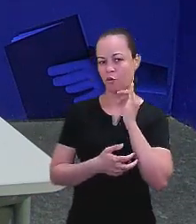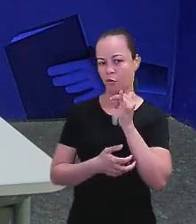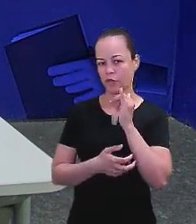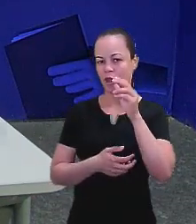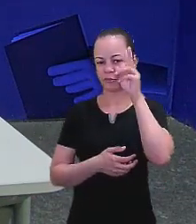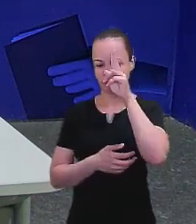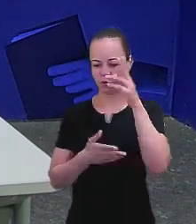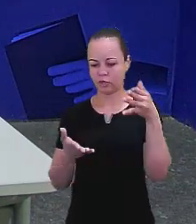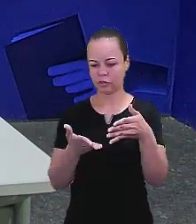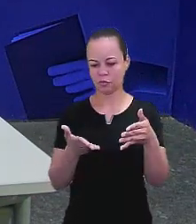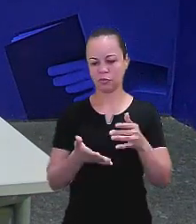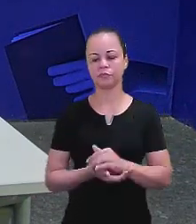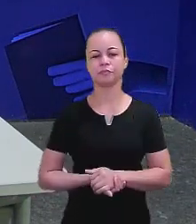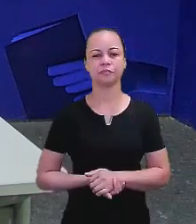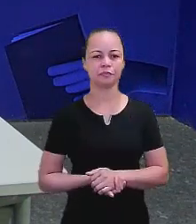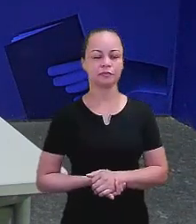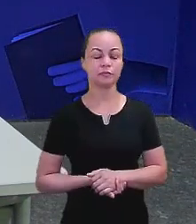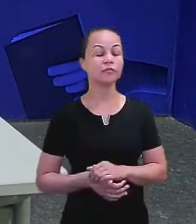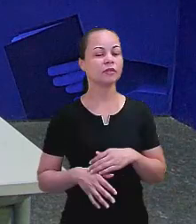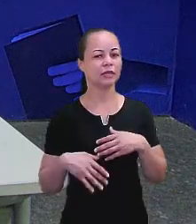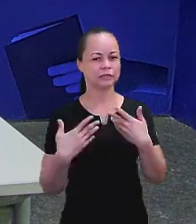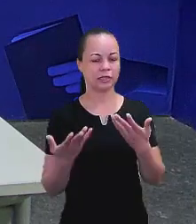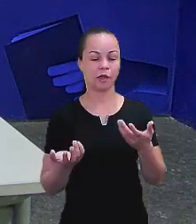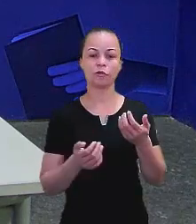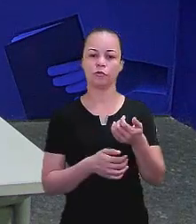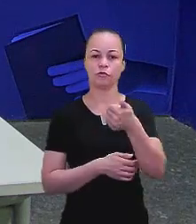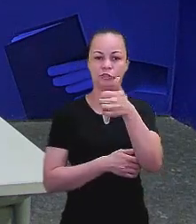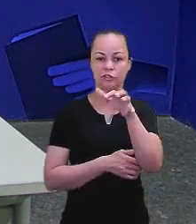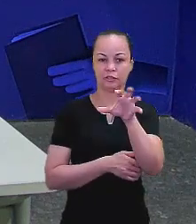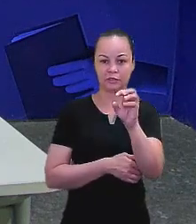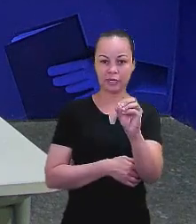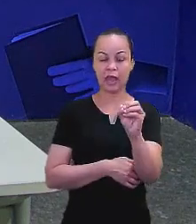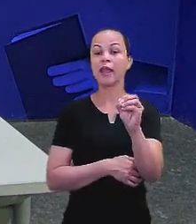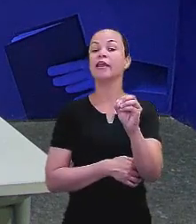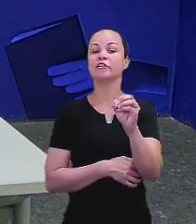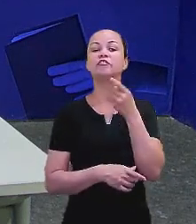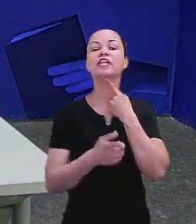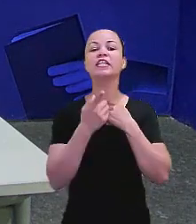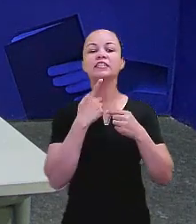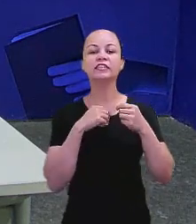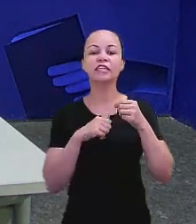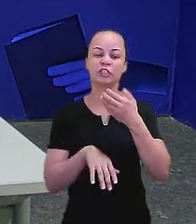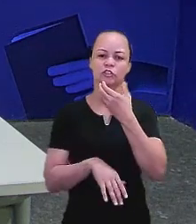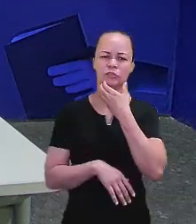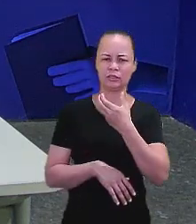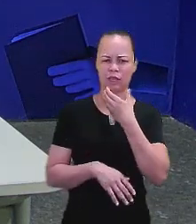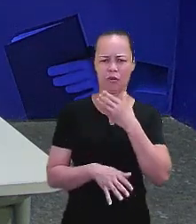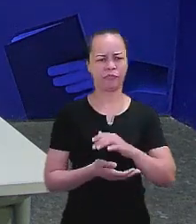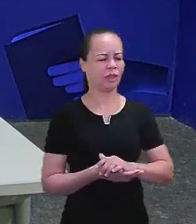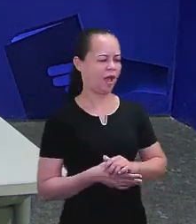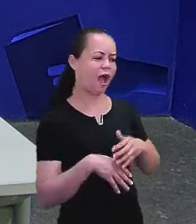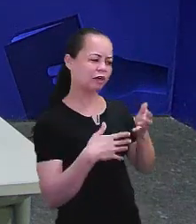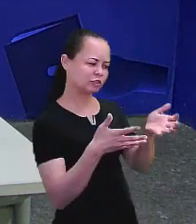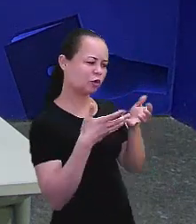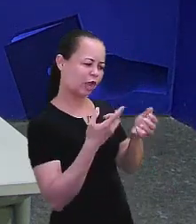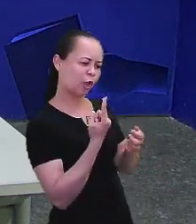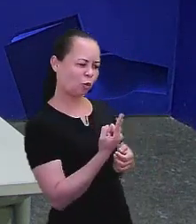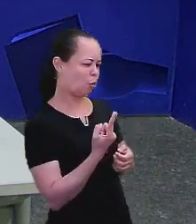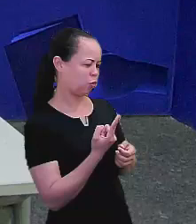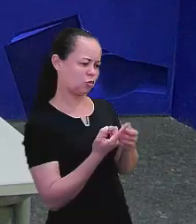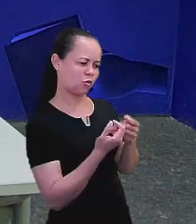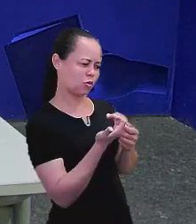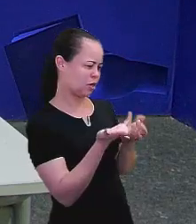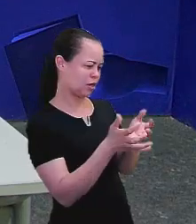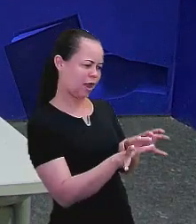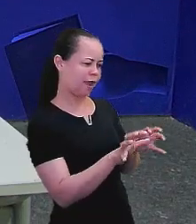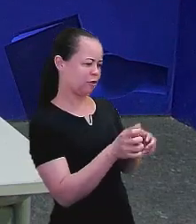é os 10 desejos de Natal. Ah, mas eu só quero fazer um, não quero fazer 10, não. Calma,